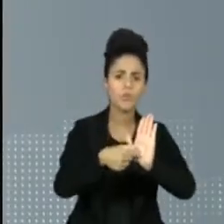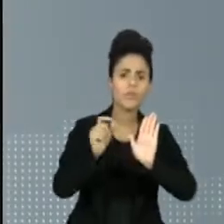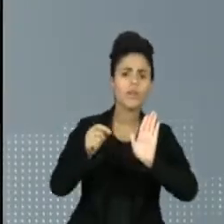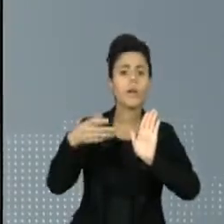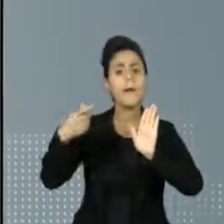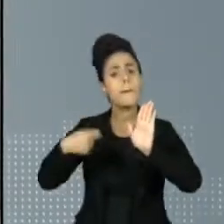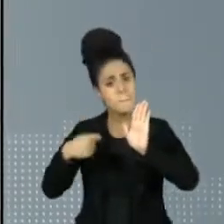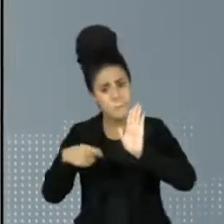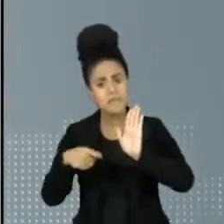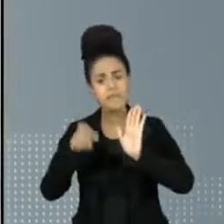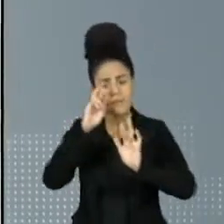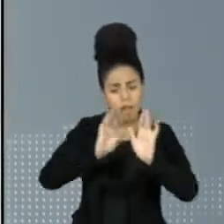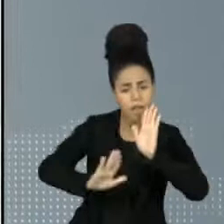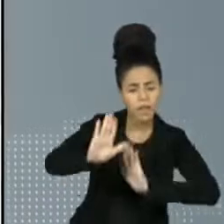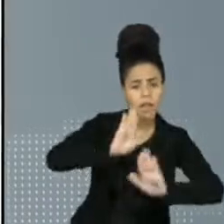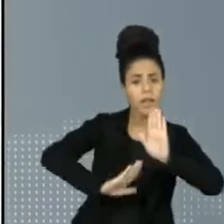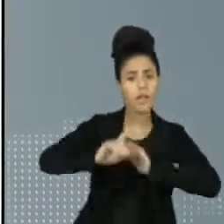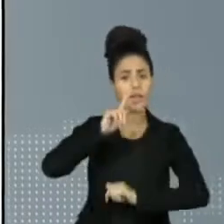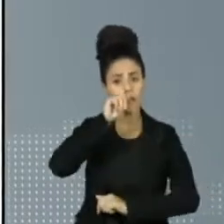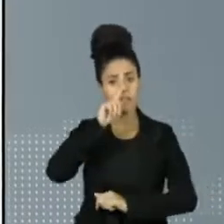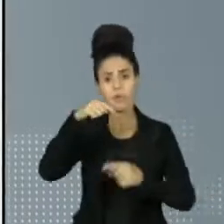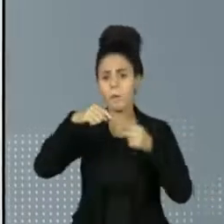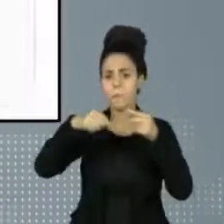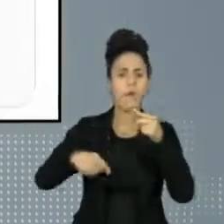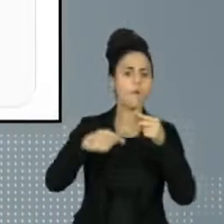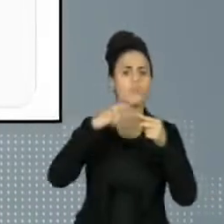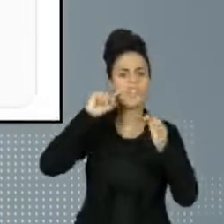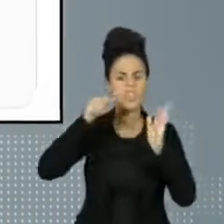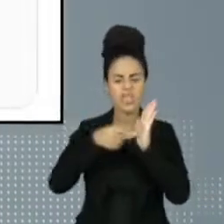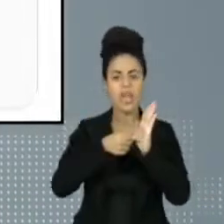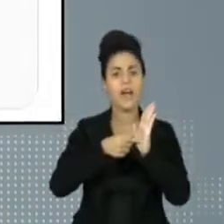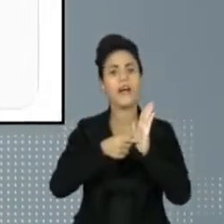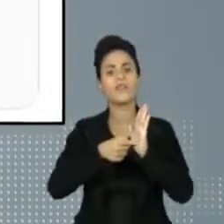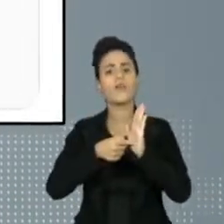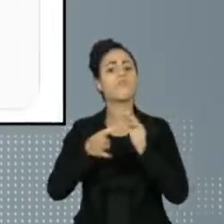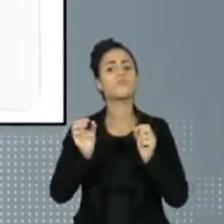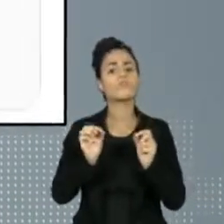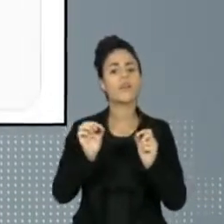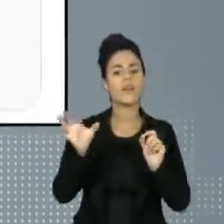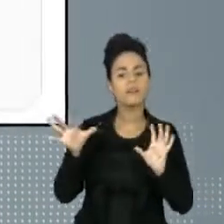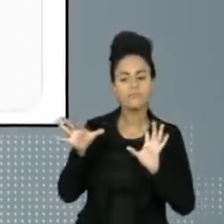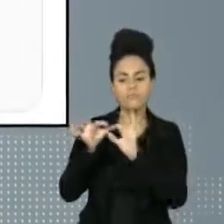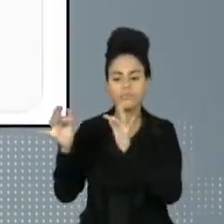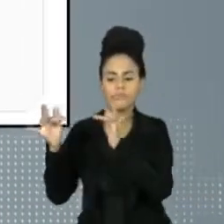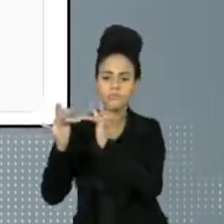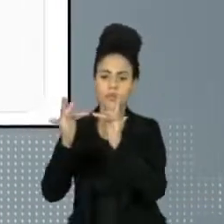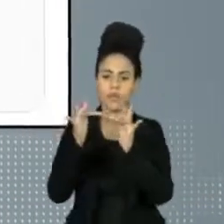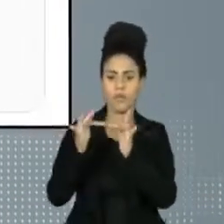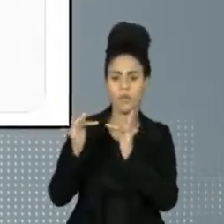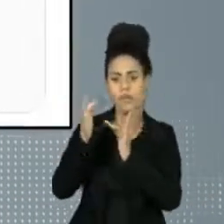medida cautelar pessoal, com a proibição dos denunciados de manterem qualquer tipo de contato com as